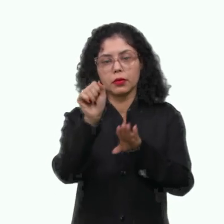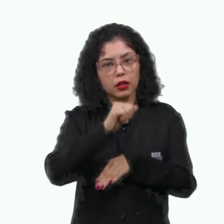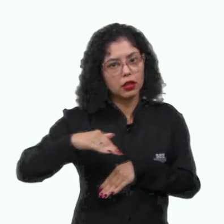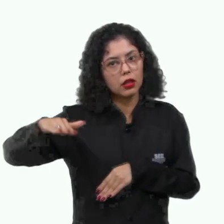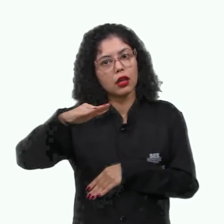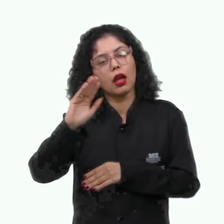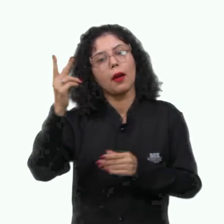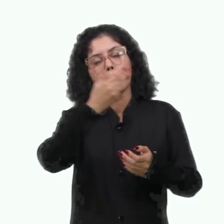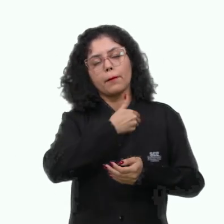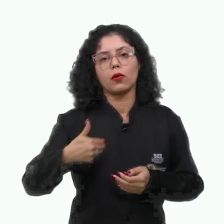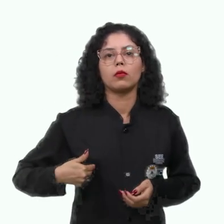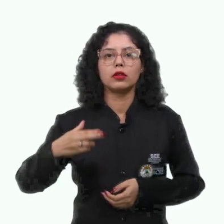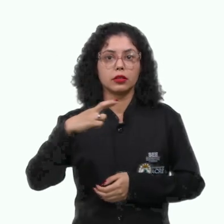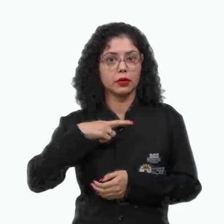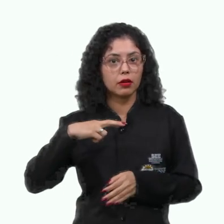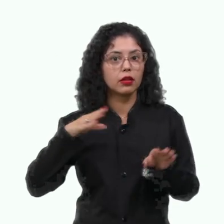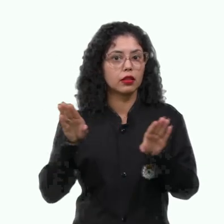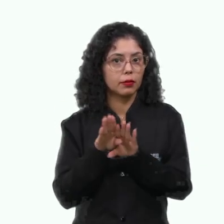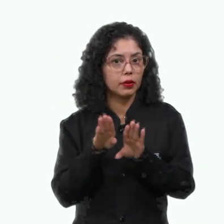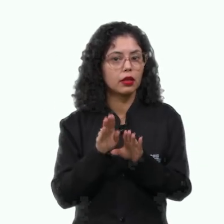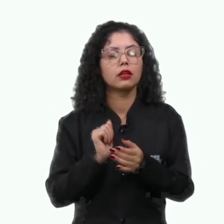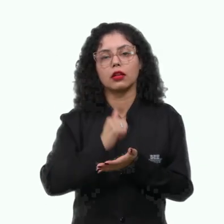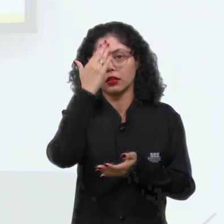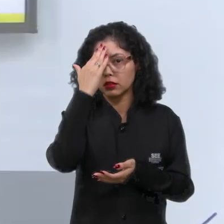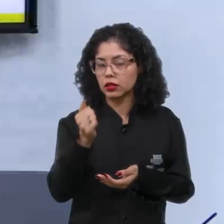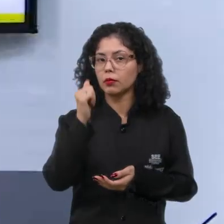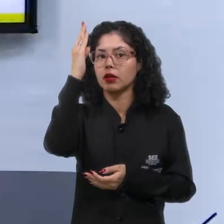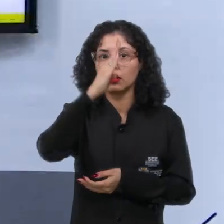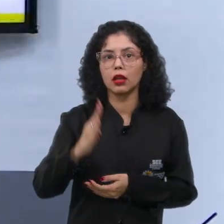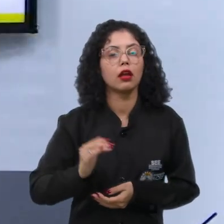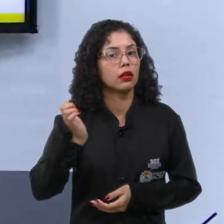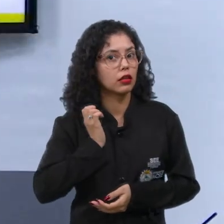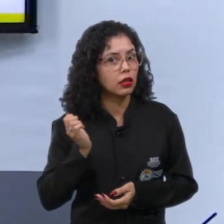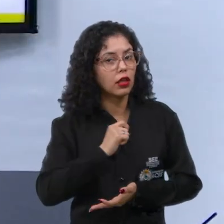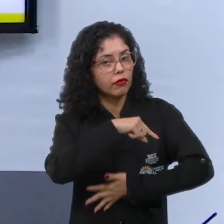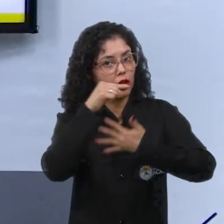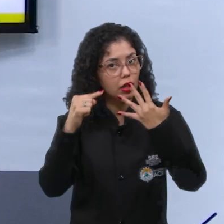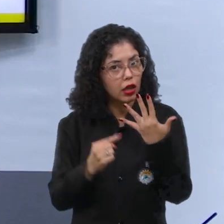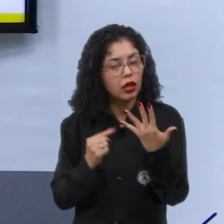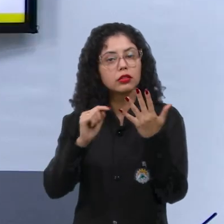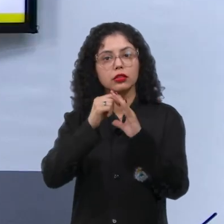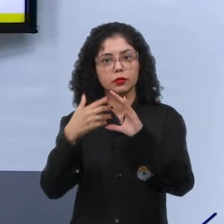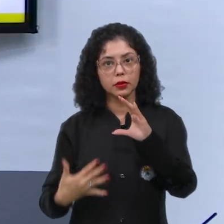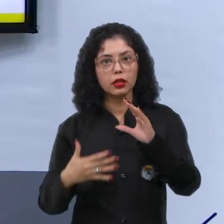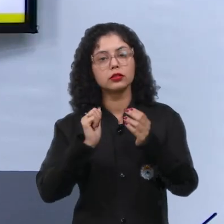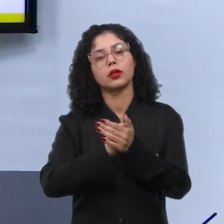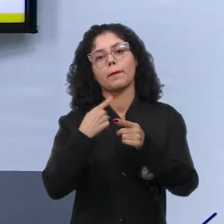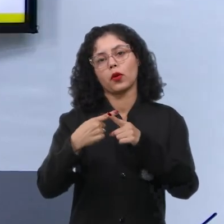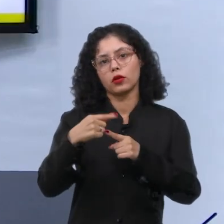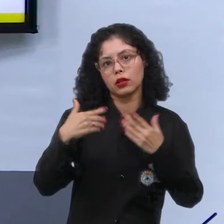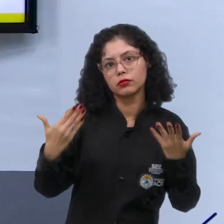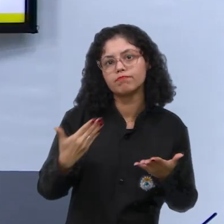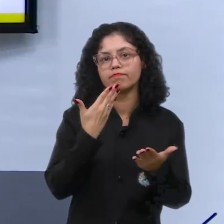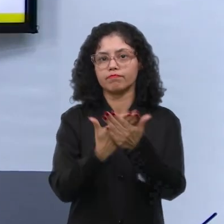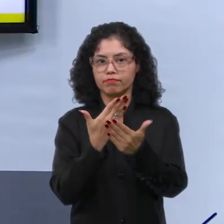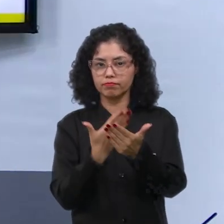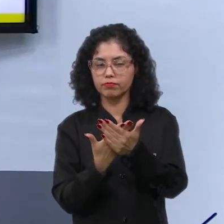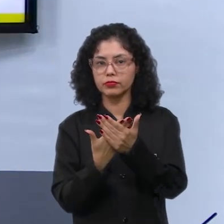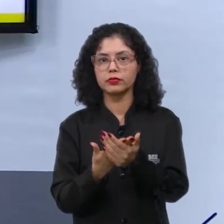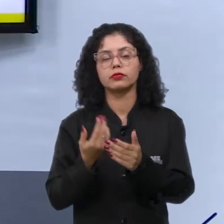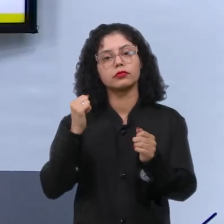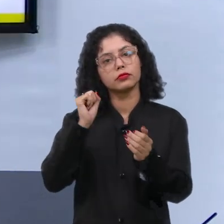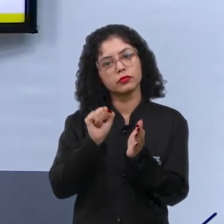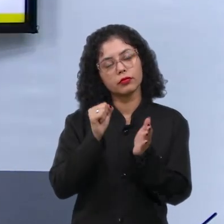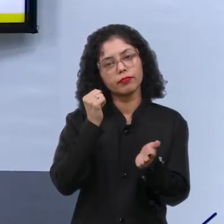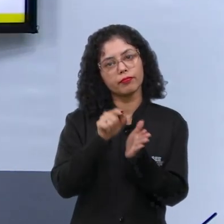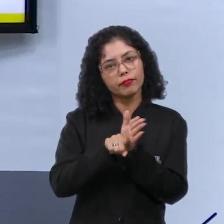instituições públicas e privadas. A gente sabe que o nosso Brasil é rico em biodiversidade. Então, por que não estudá-las e investir,